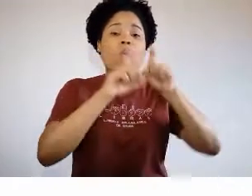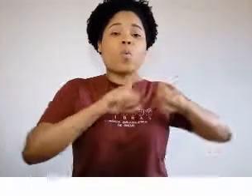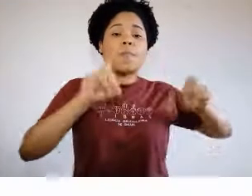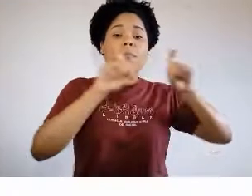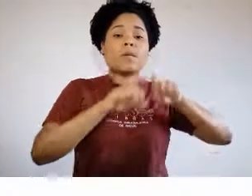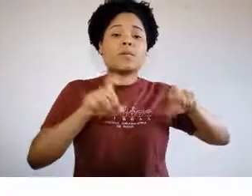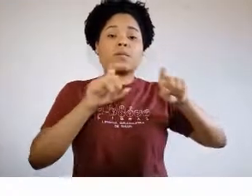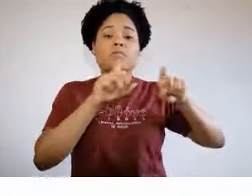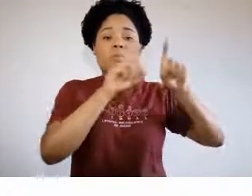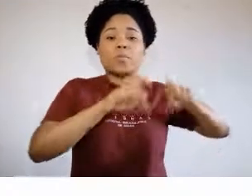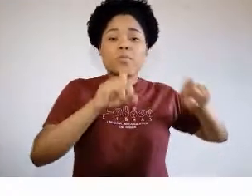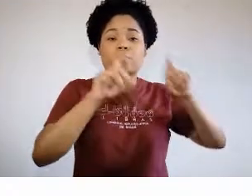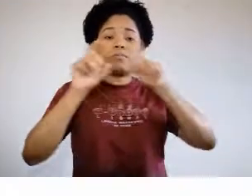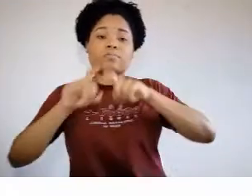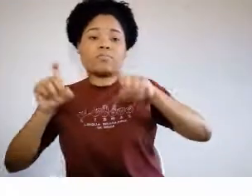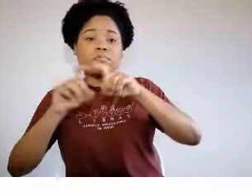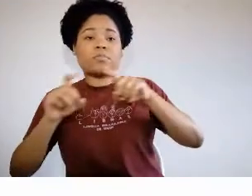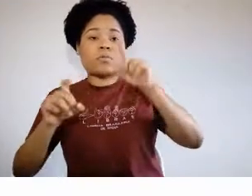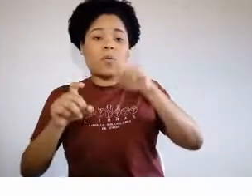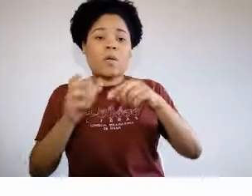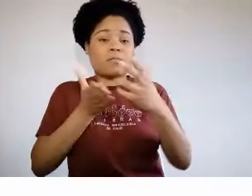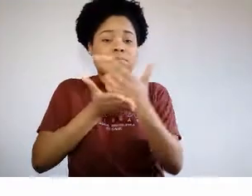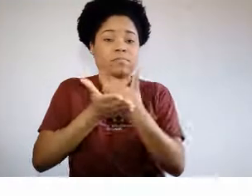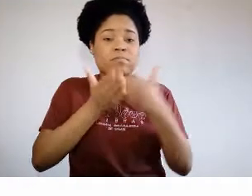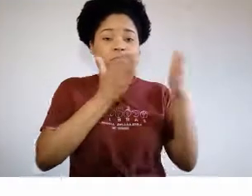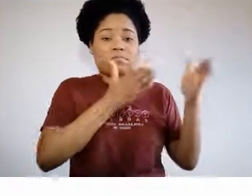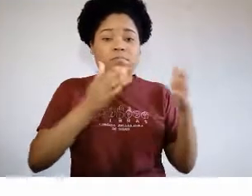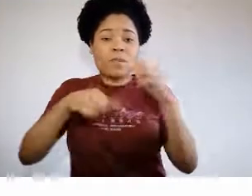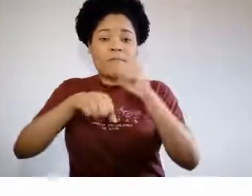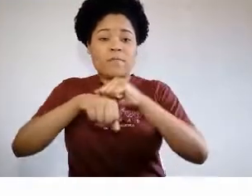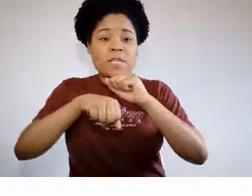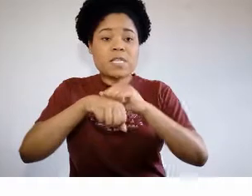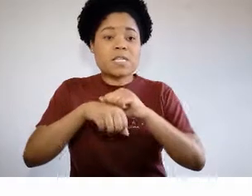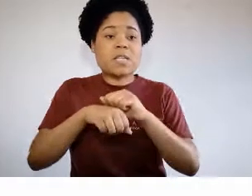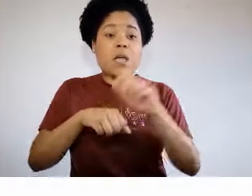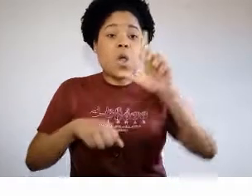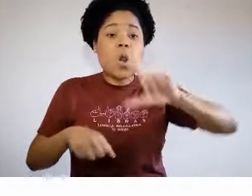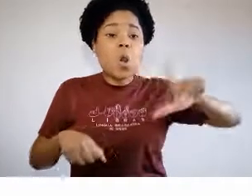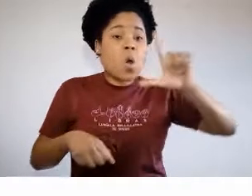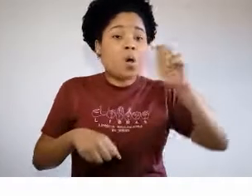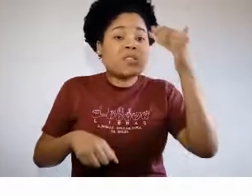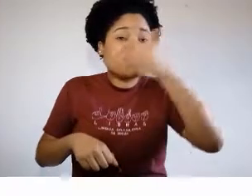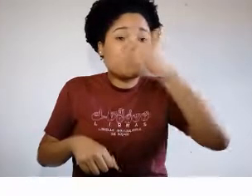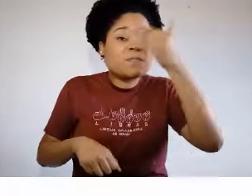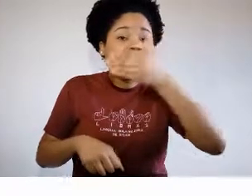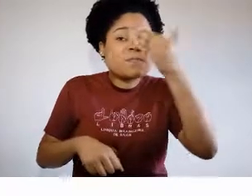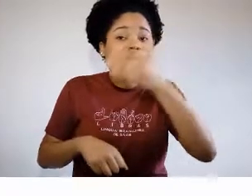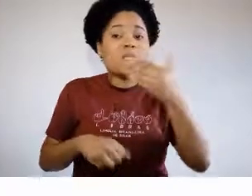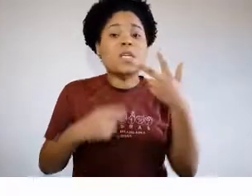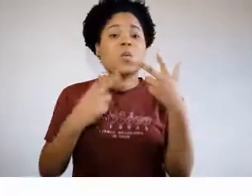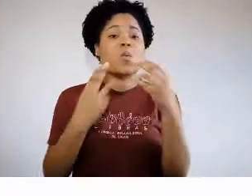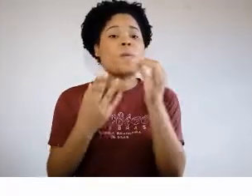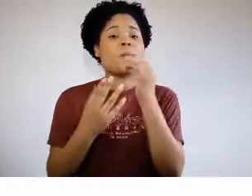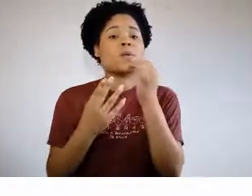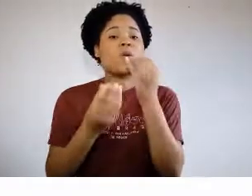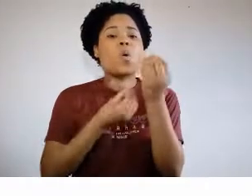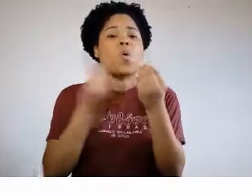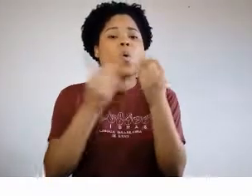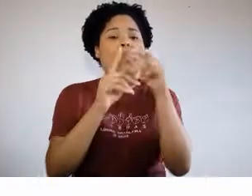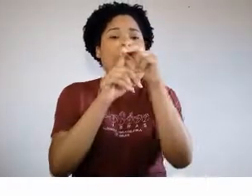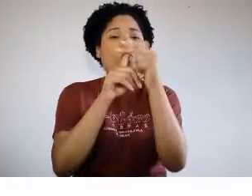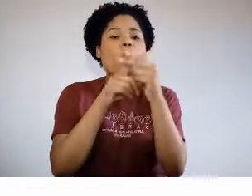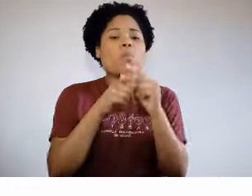um computador ao outro. Então, eu tenho topologia física. Topologia lógica, eu não consigo enxergar. É como é